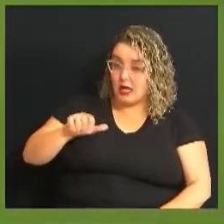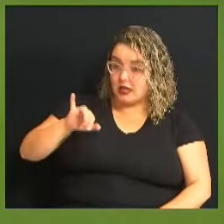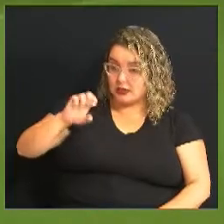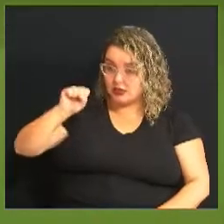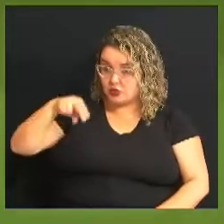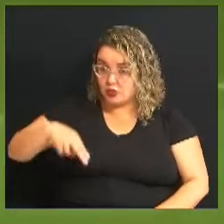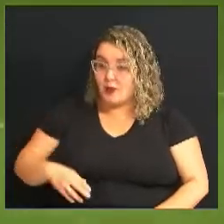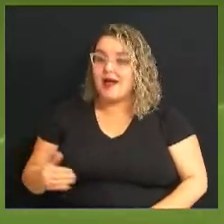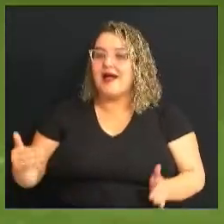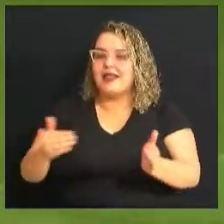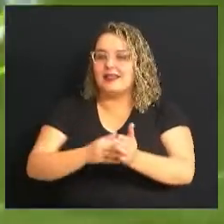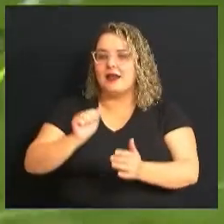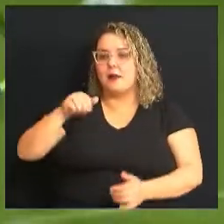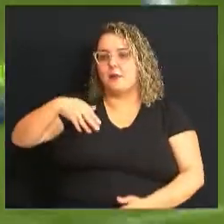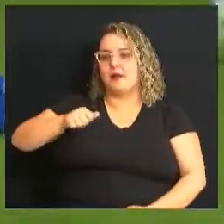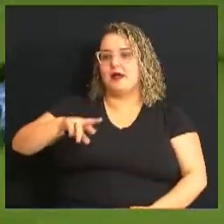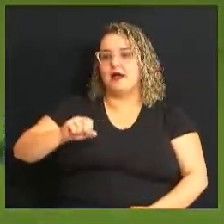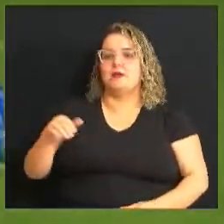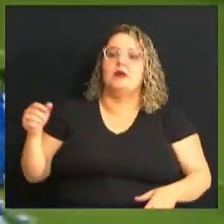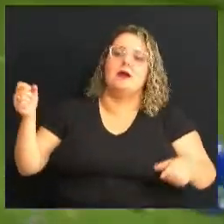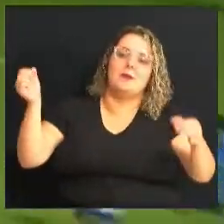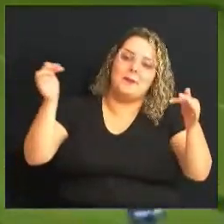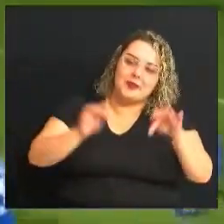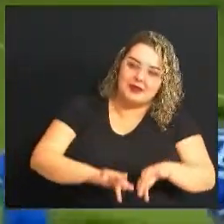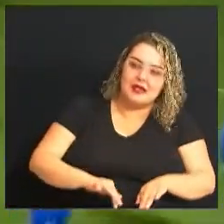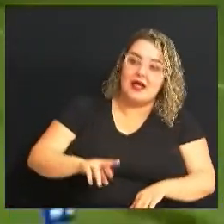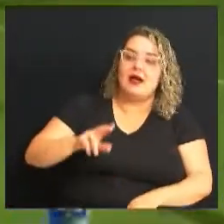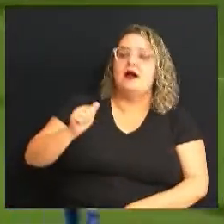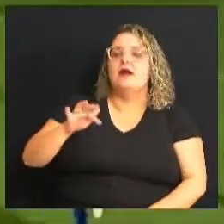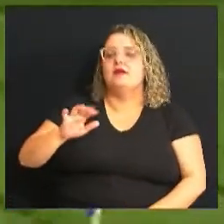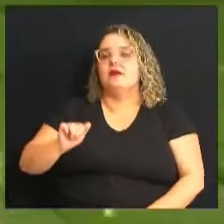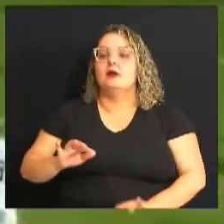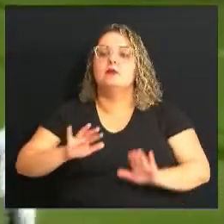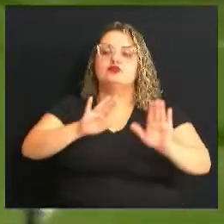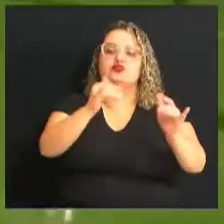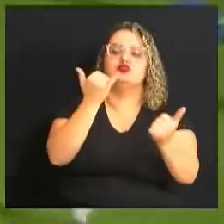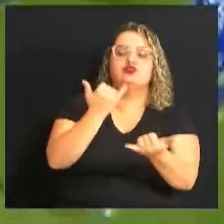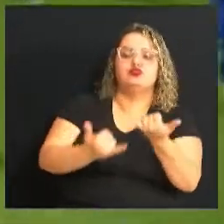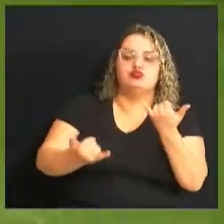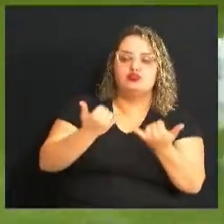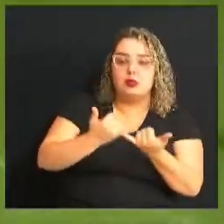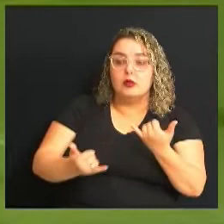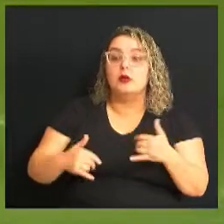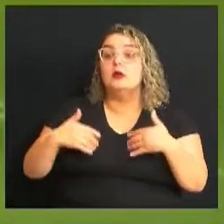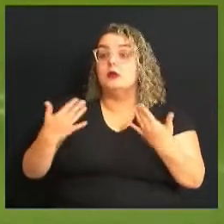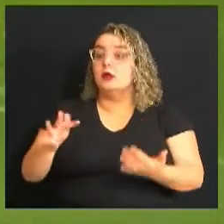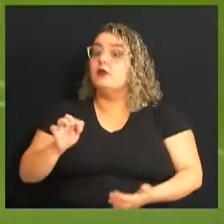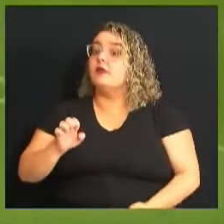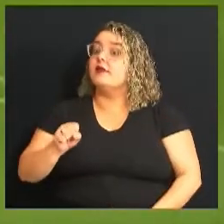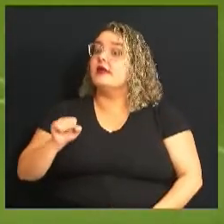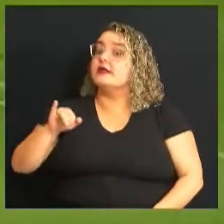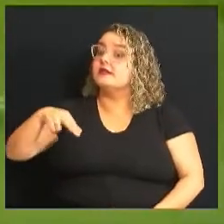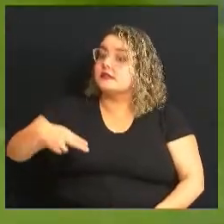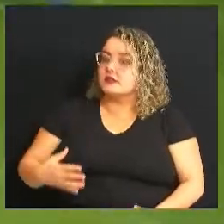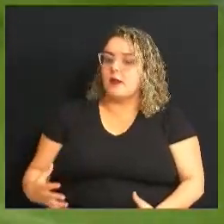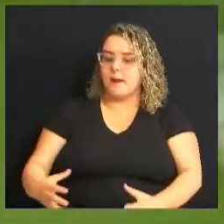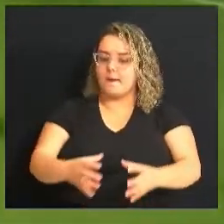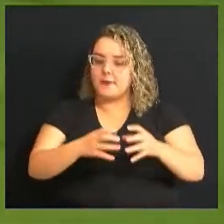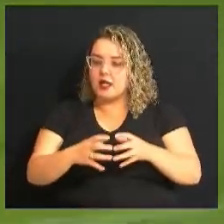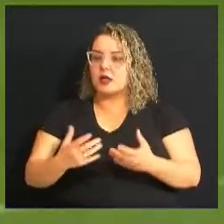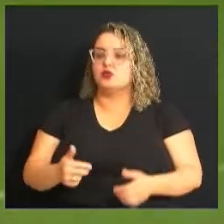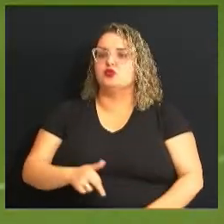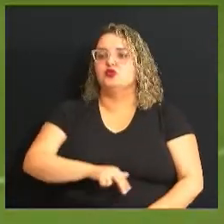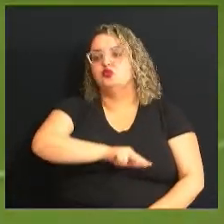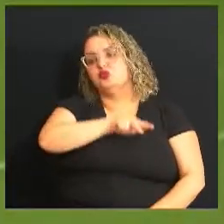que finalizou. Rafael Cabral defendeu parcialmente. Então, Fecim recuperou a bola, tocou